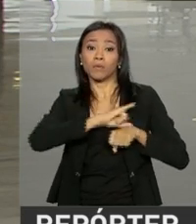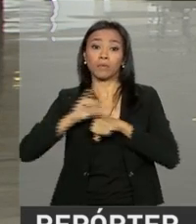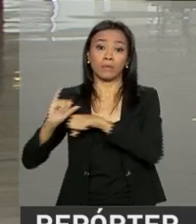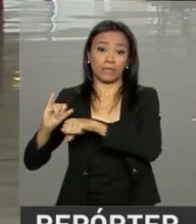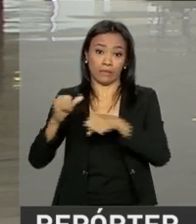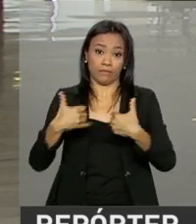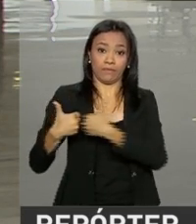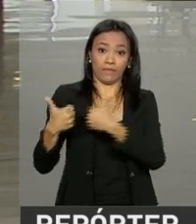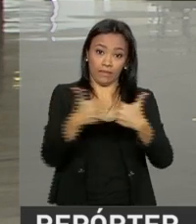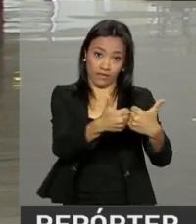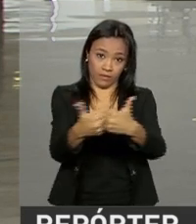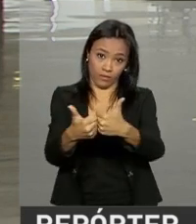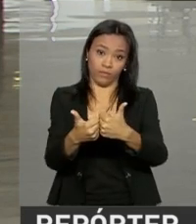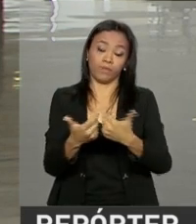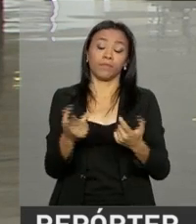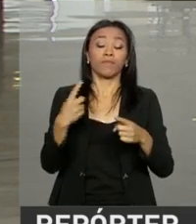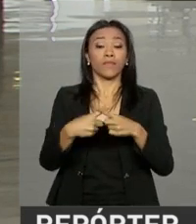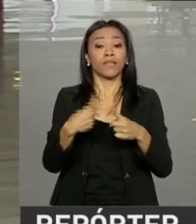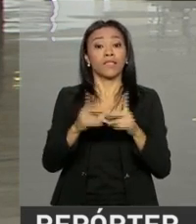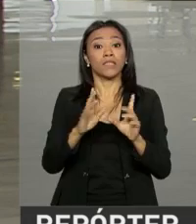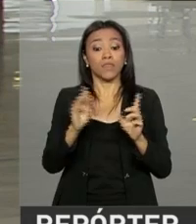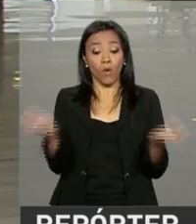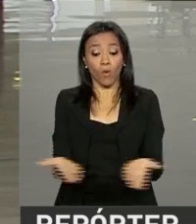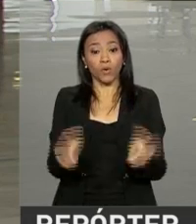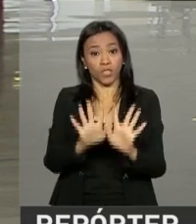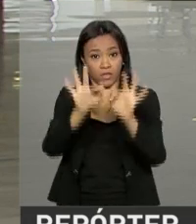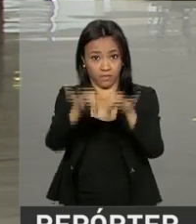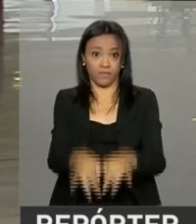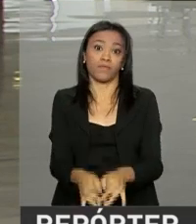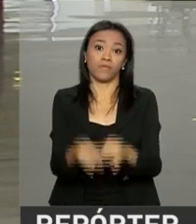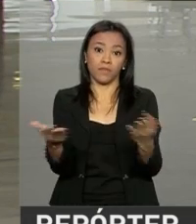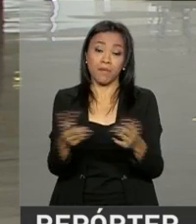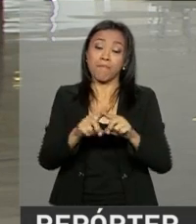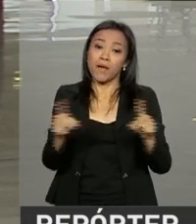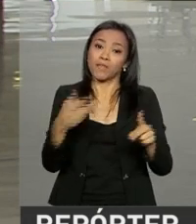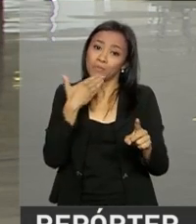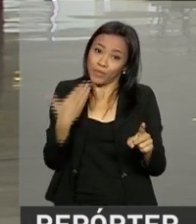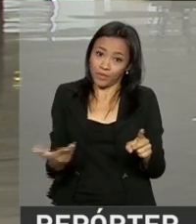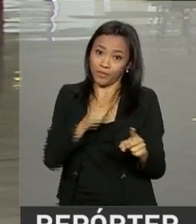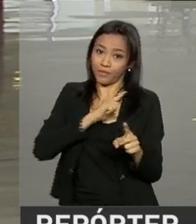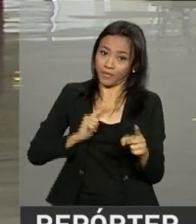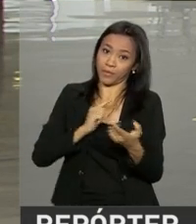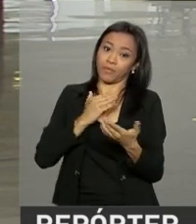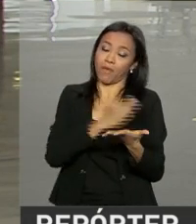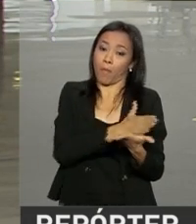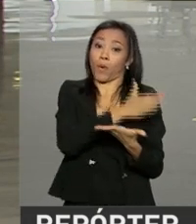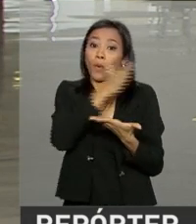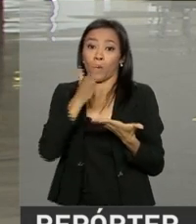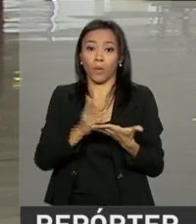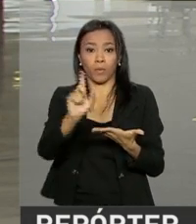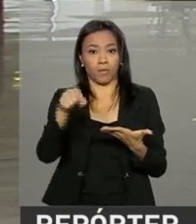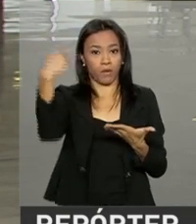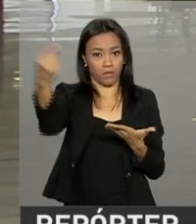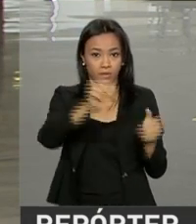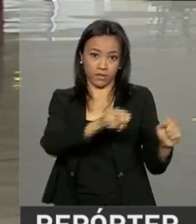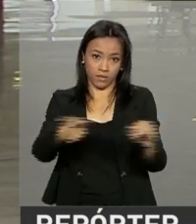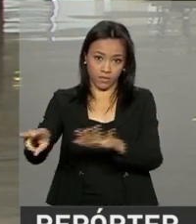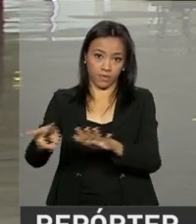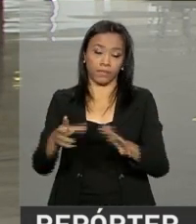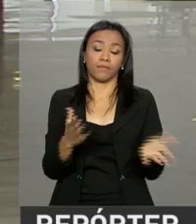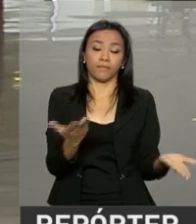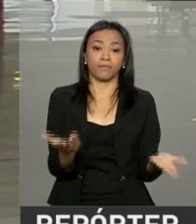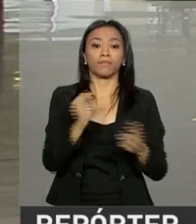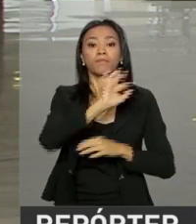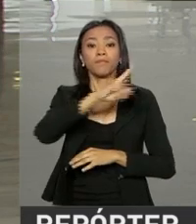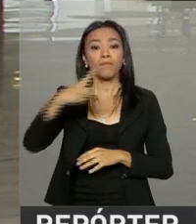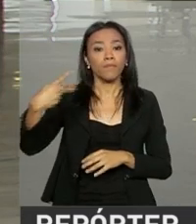Potiguar ela começou no dia 4 de agosto e deveria terminar hoje, mas com essa prorrogação deve ir até a semana que vem. E Renata, o presidente